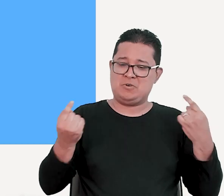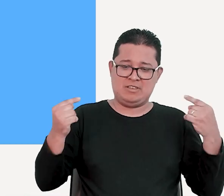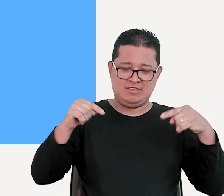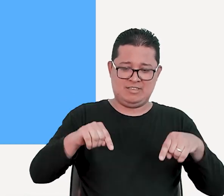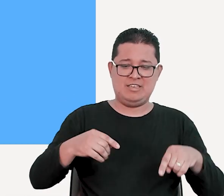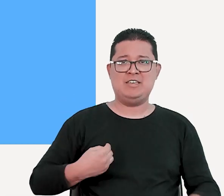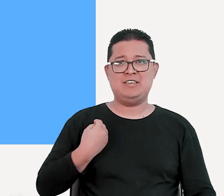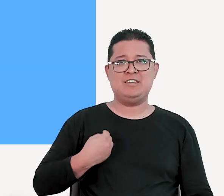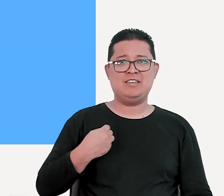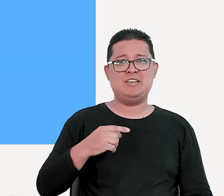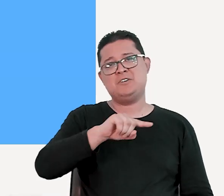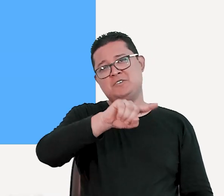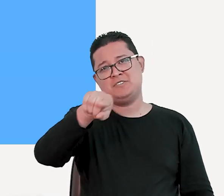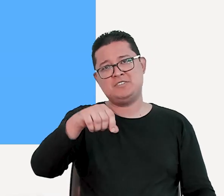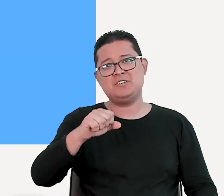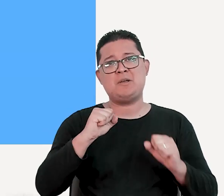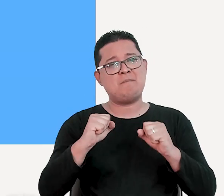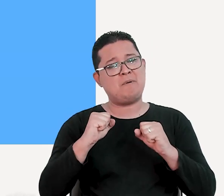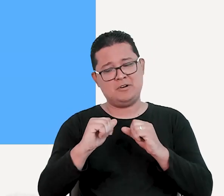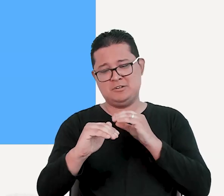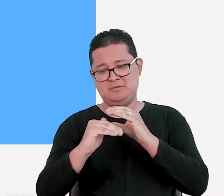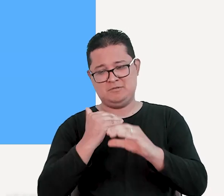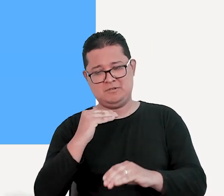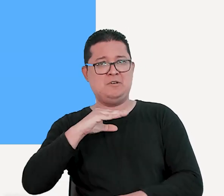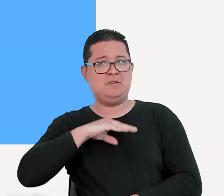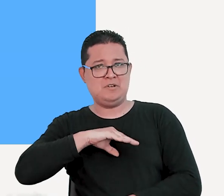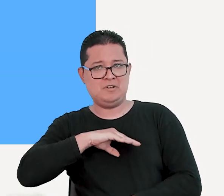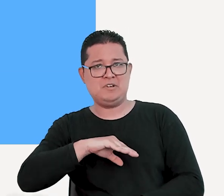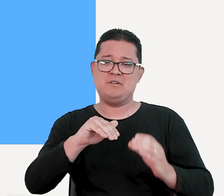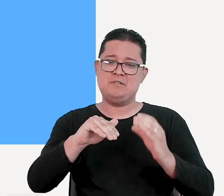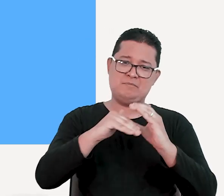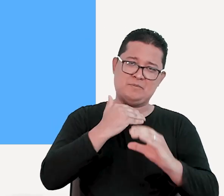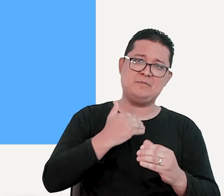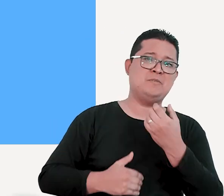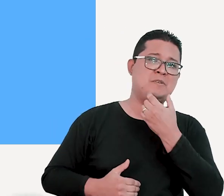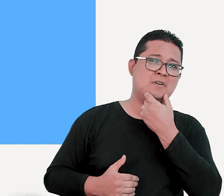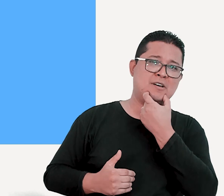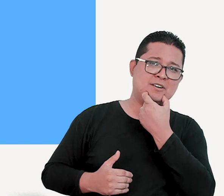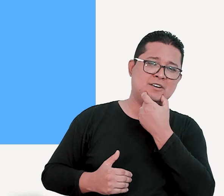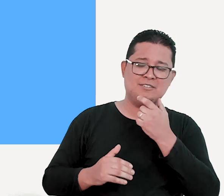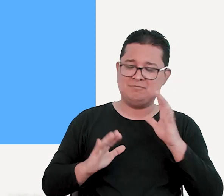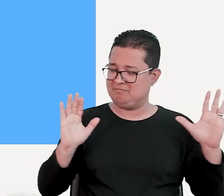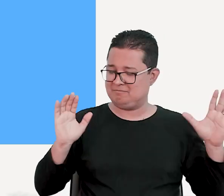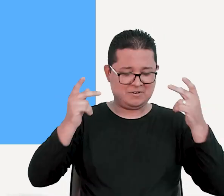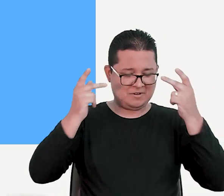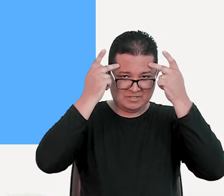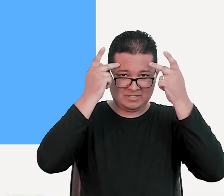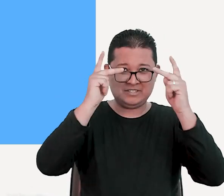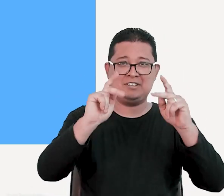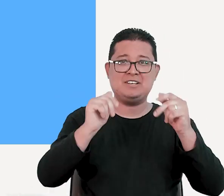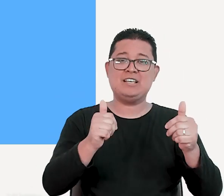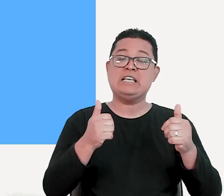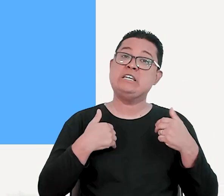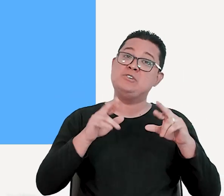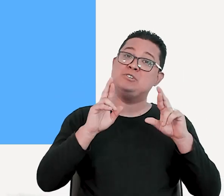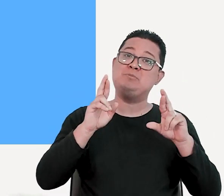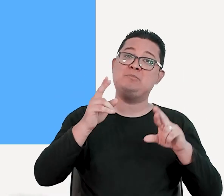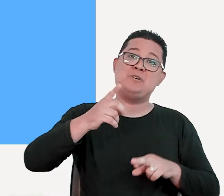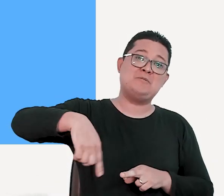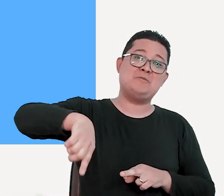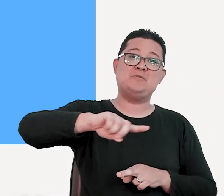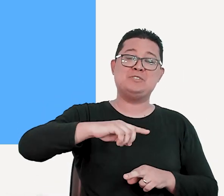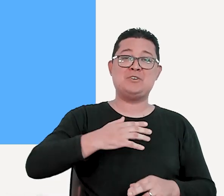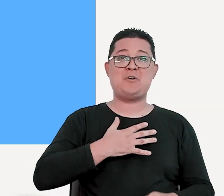vocês. Me mandem em português ou em inglês, como vocês preferirem. E espero de verdade que vocês